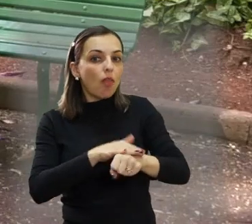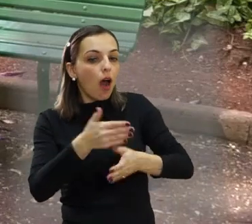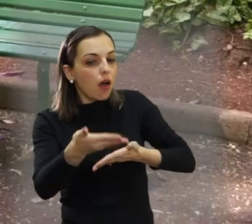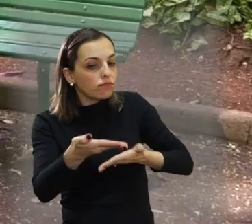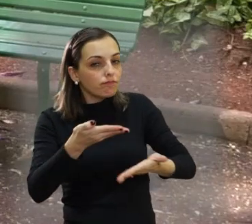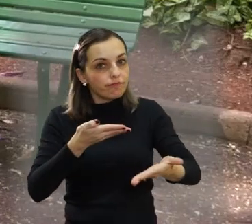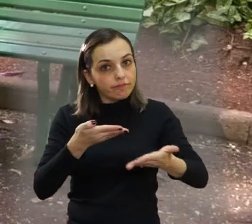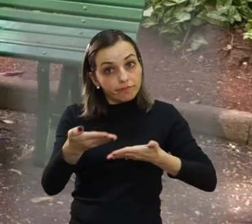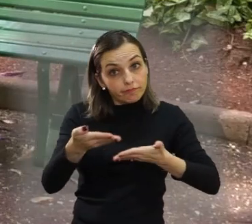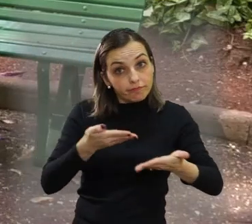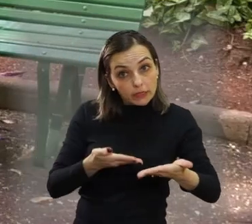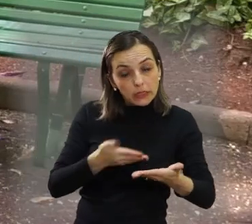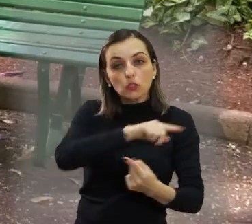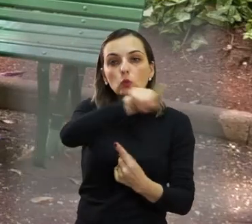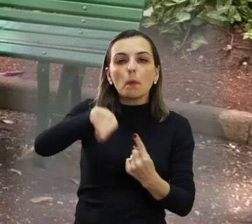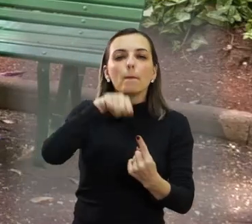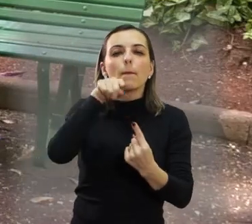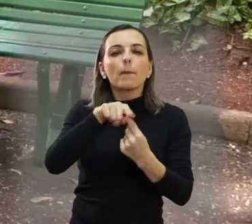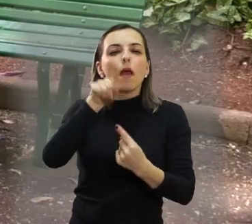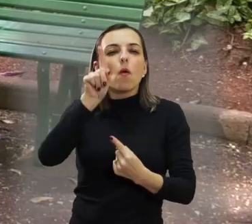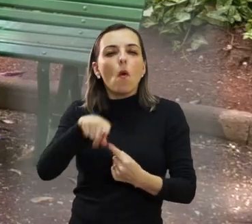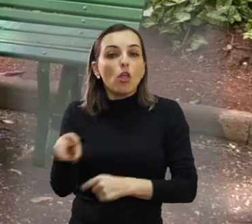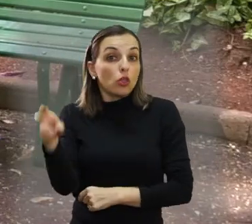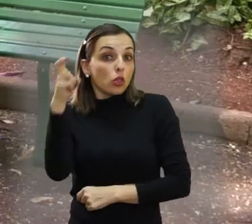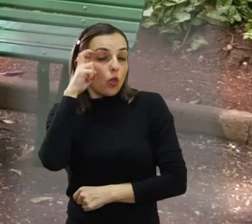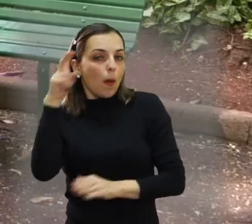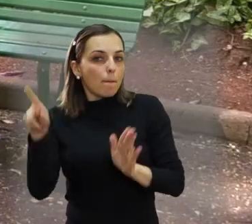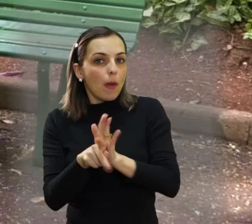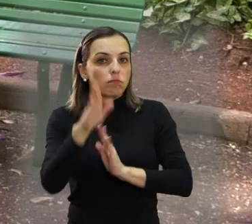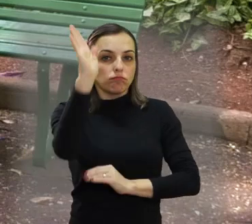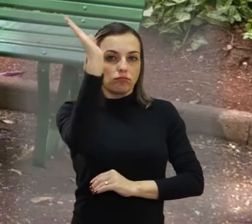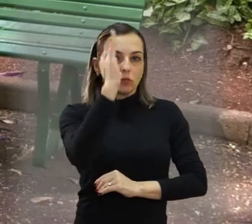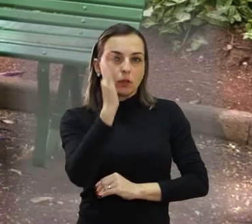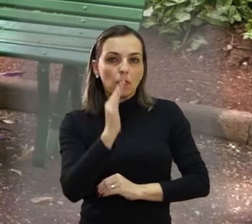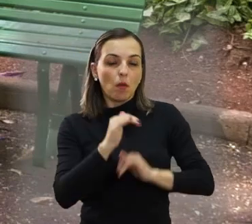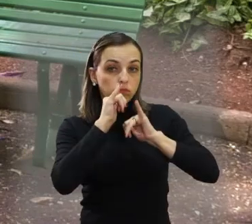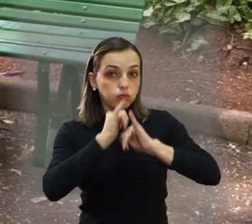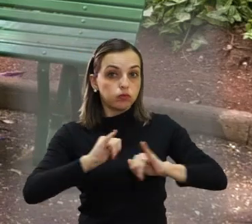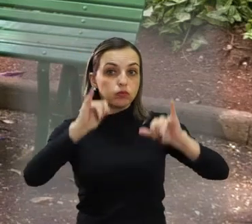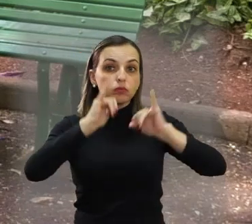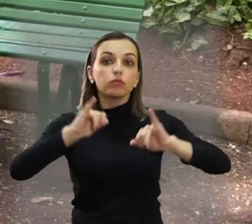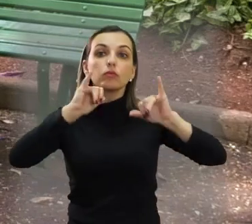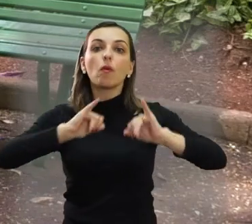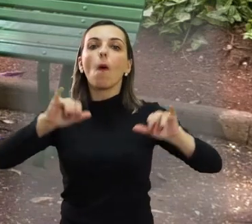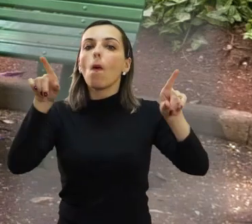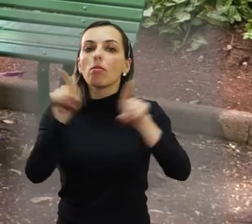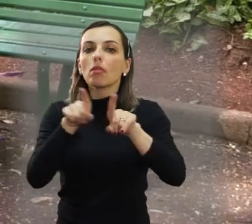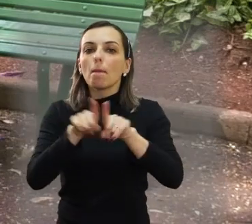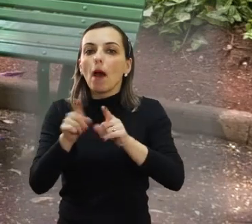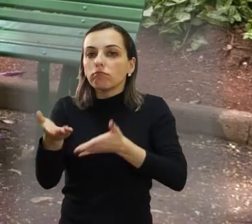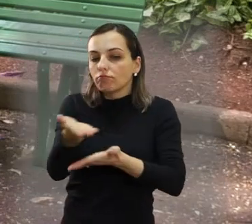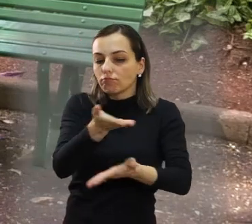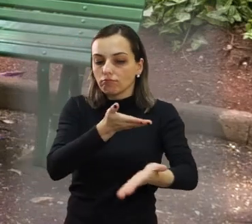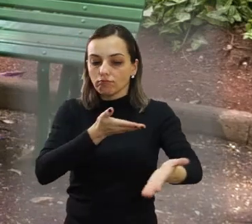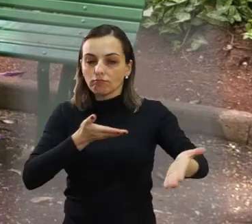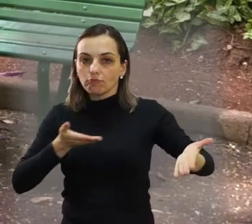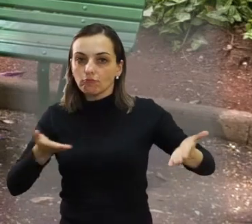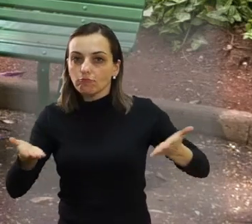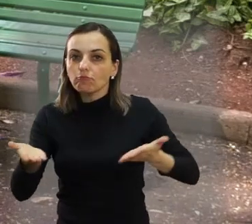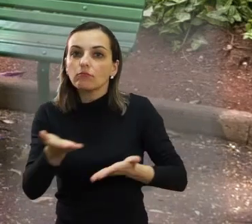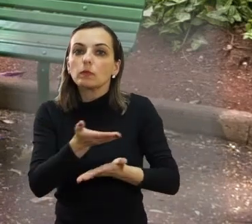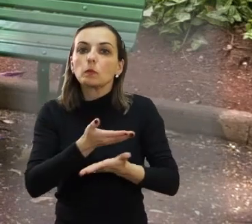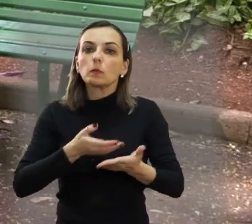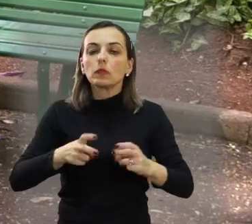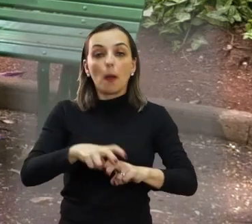está em negociação, porque nada mais do que levar a cultura brasileira para outros povos, né,